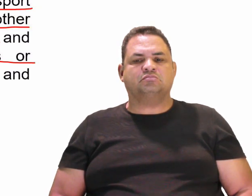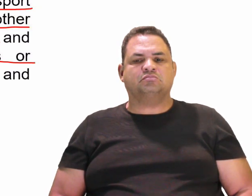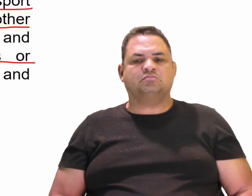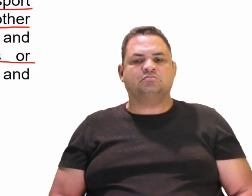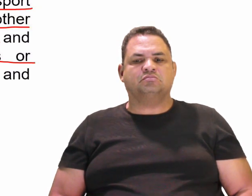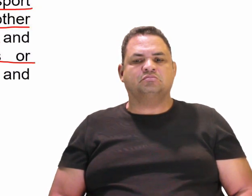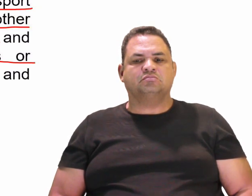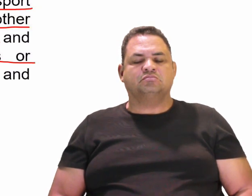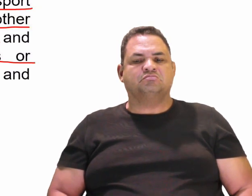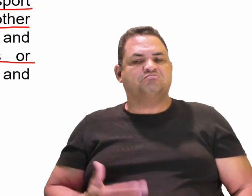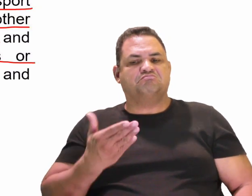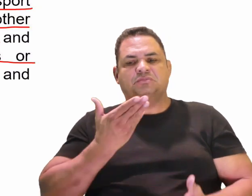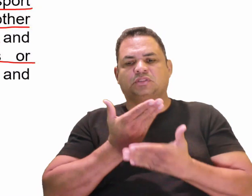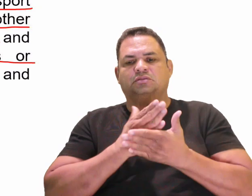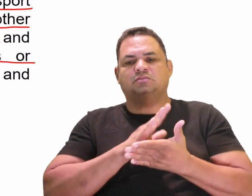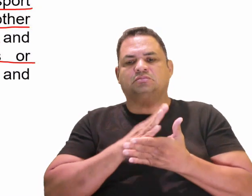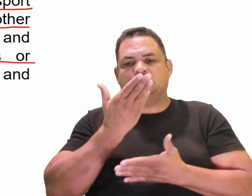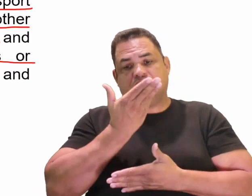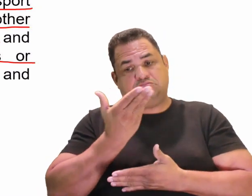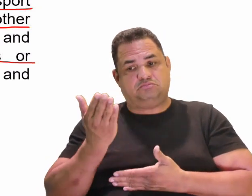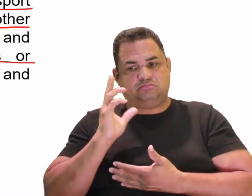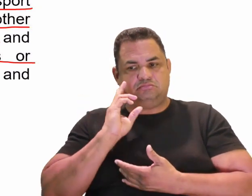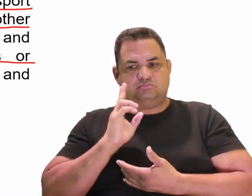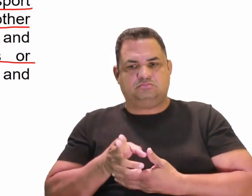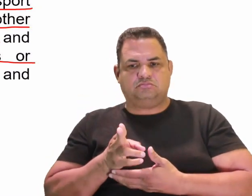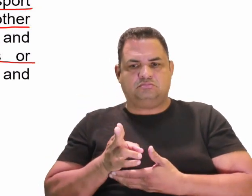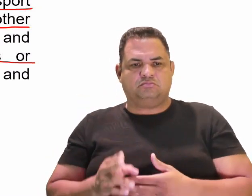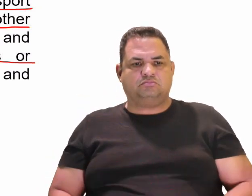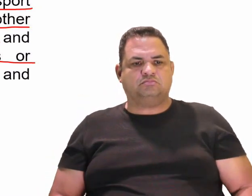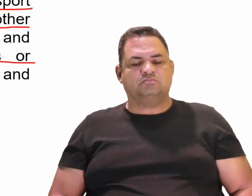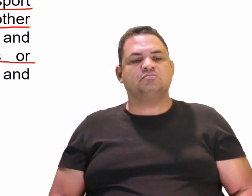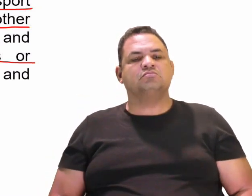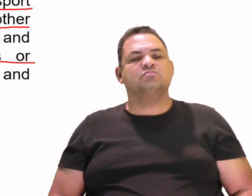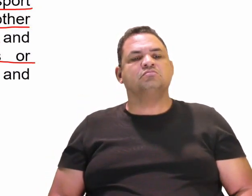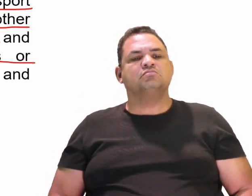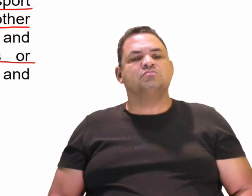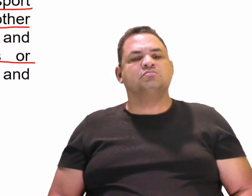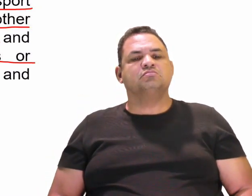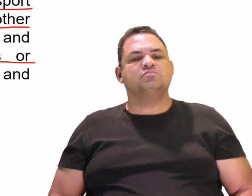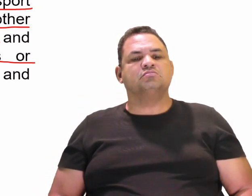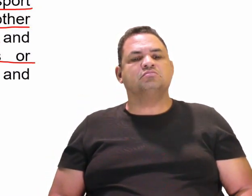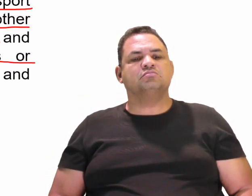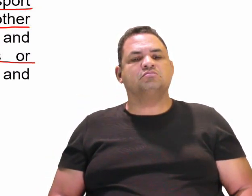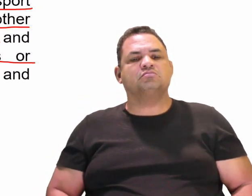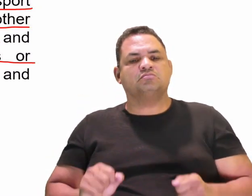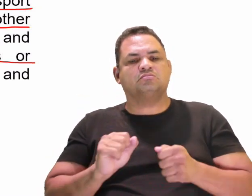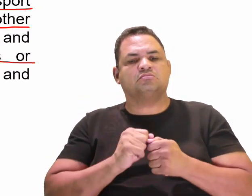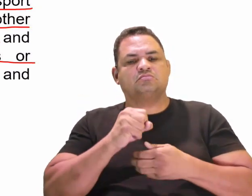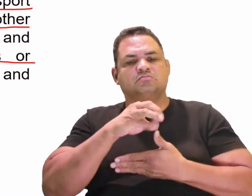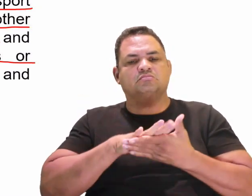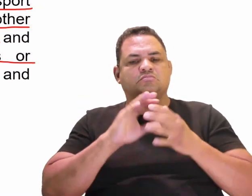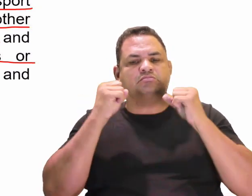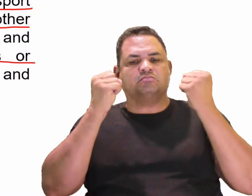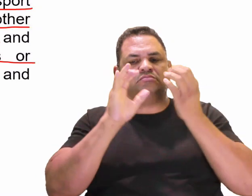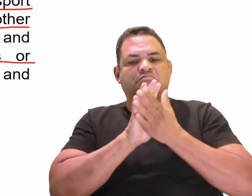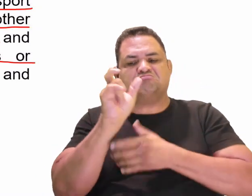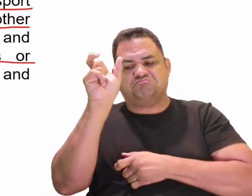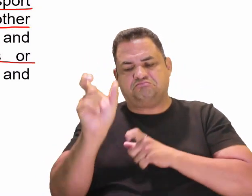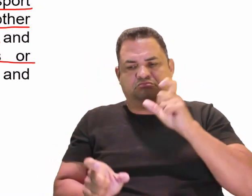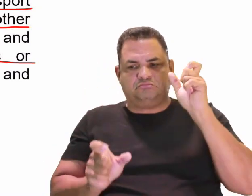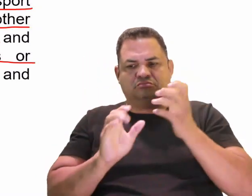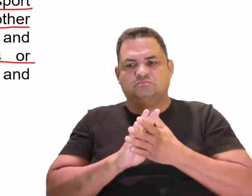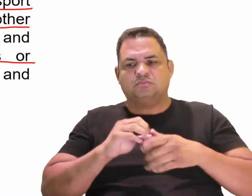Netball, que não tem essa tradução, vai ficar netball mesmo. E rounders, ou fazem atividades físicas individuais,